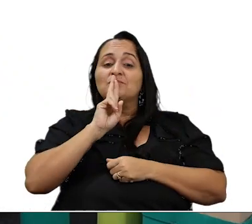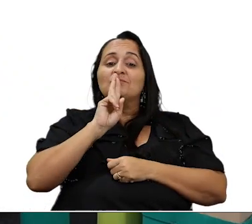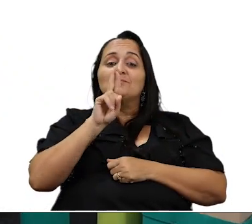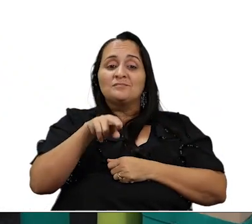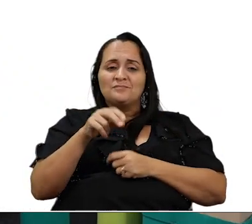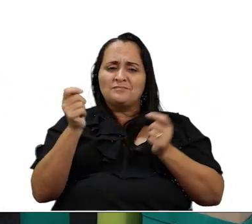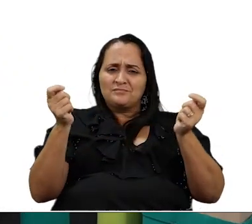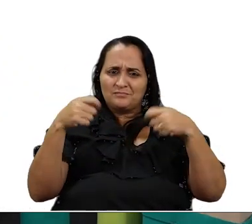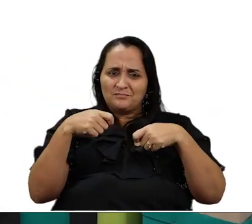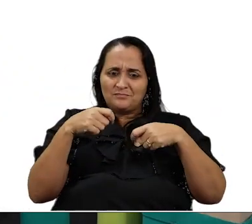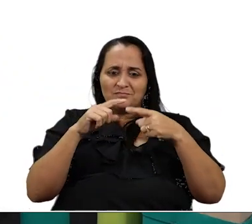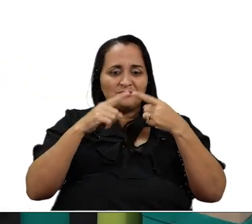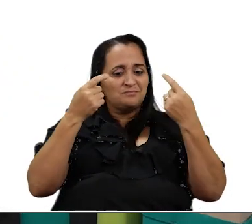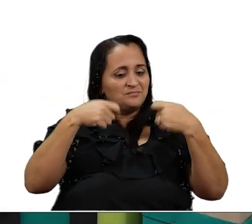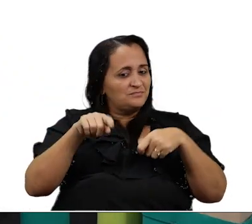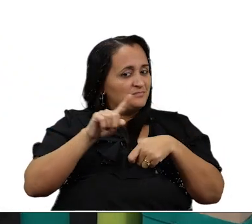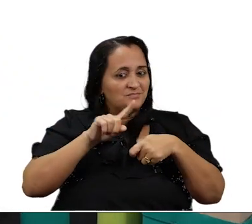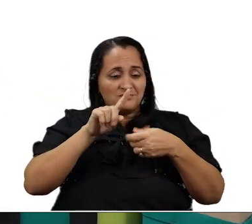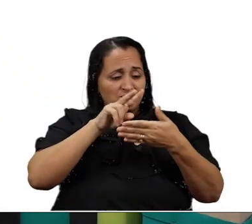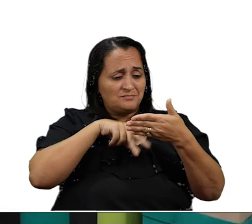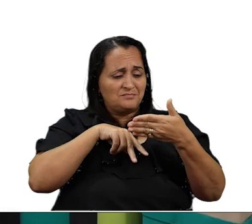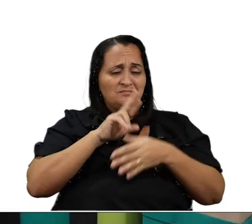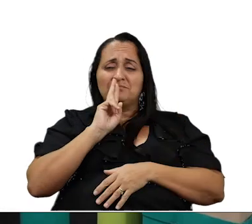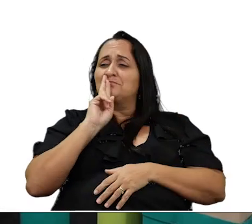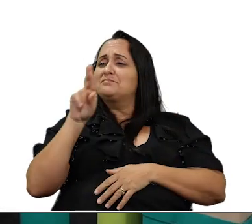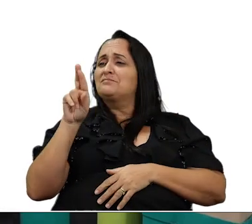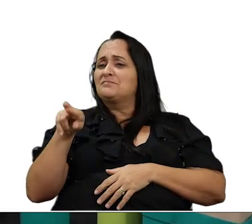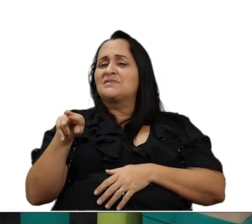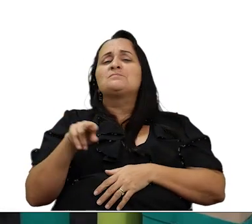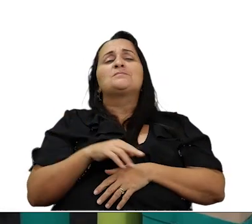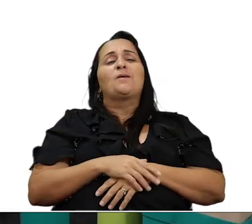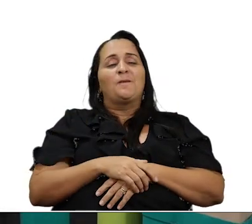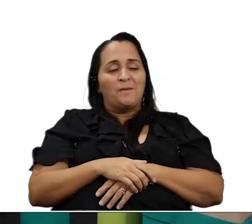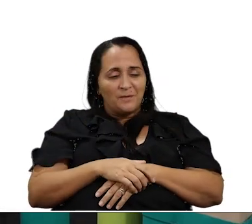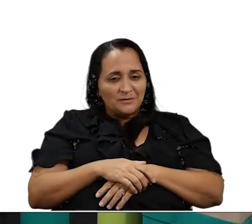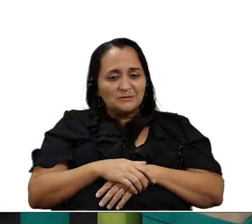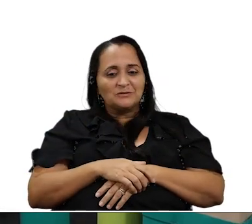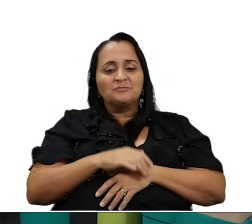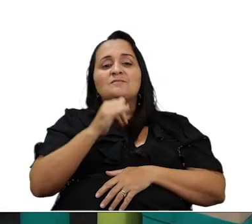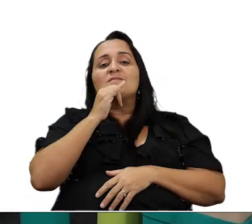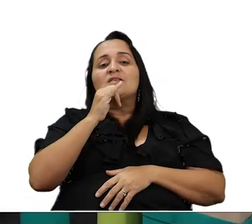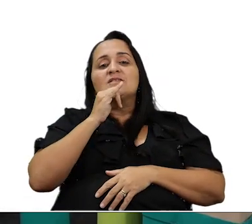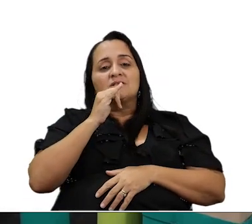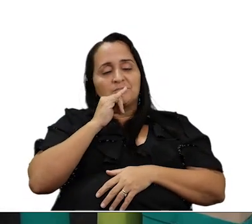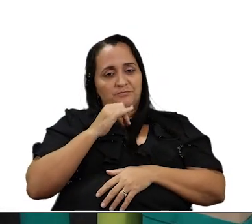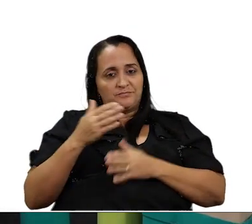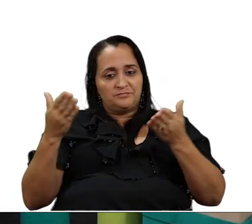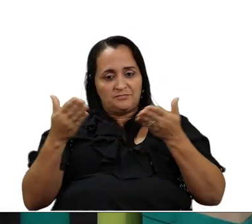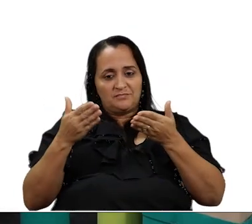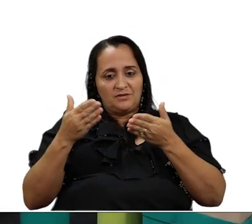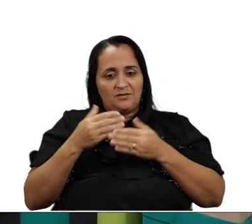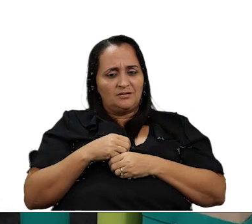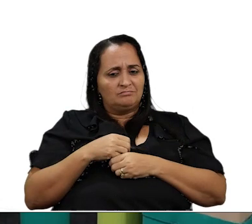o texto. Pro, que coisa... Não acontece. Por exemplo, esse agora que a gente respondeu. Peguei